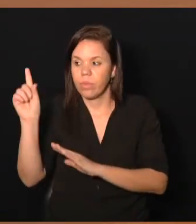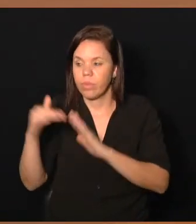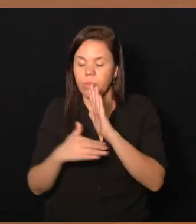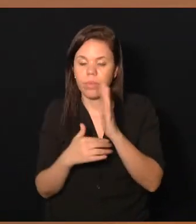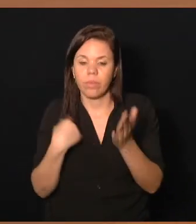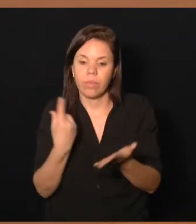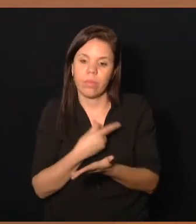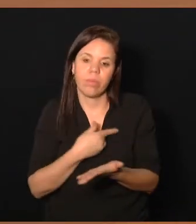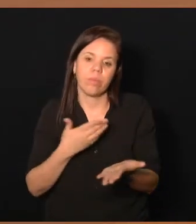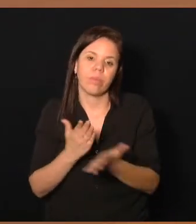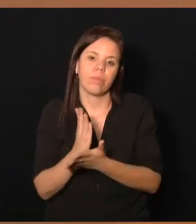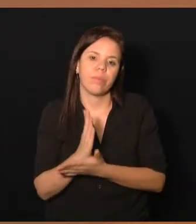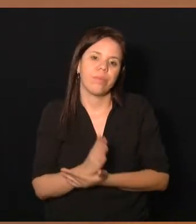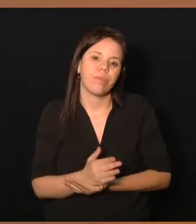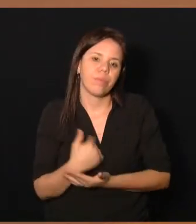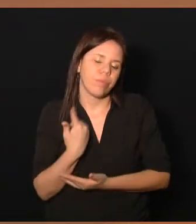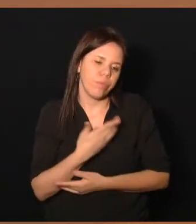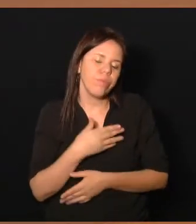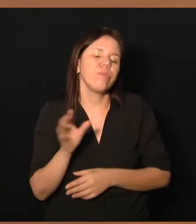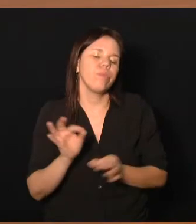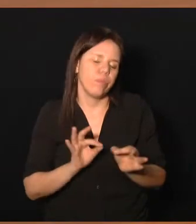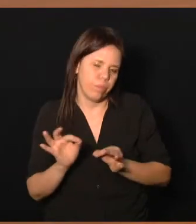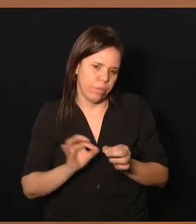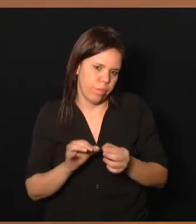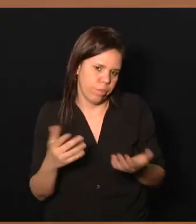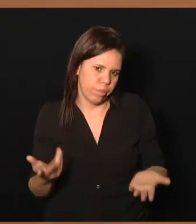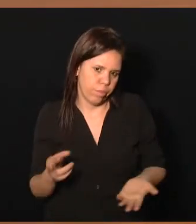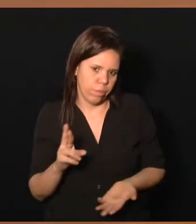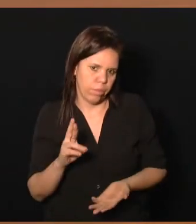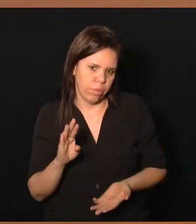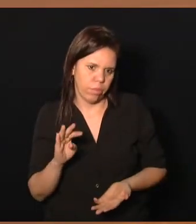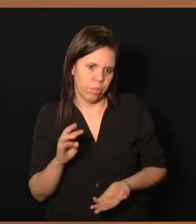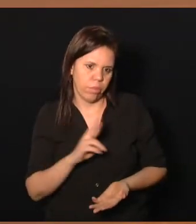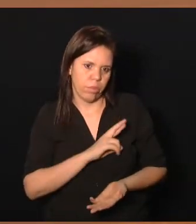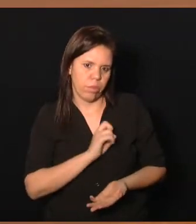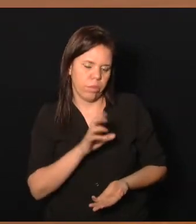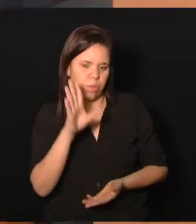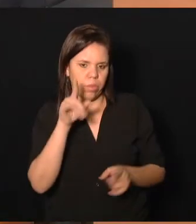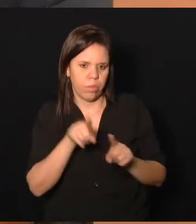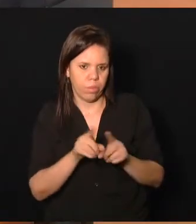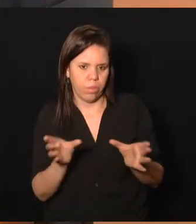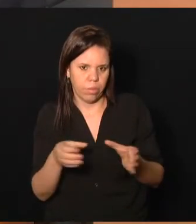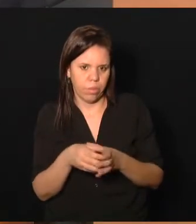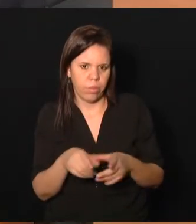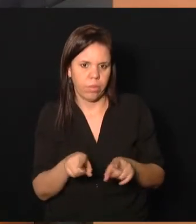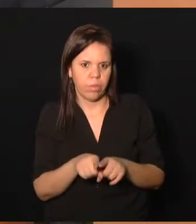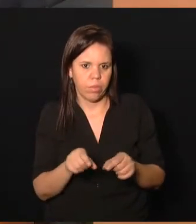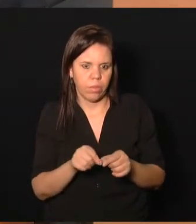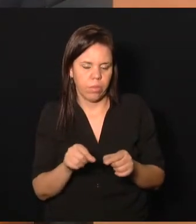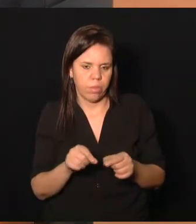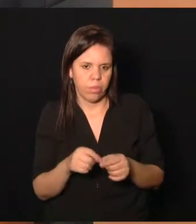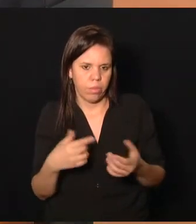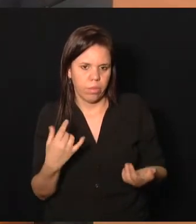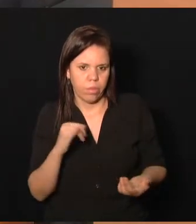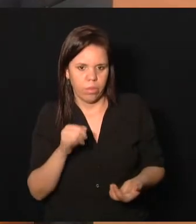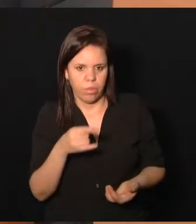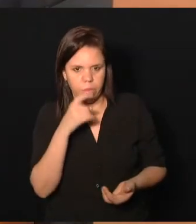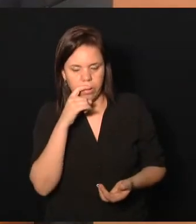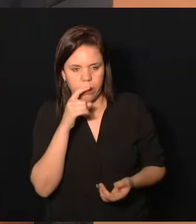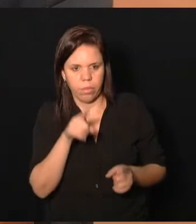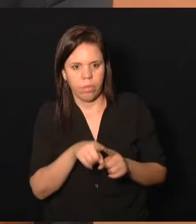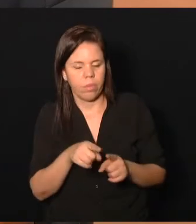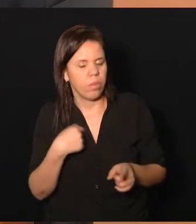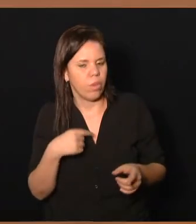nós aprovarmos. E isso nós já estamos fazendo. O Rubão também faz parte da base, Jorge Schneider faz parte da base. Eu não faço parte da